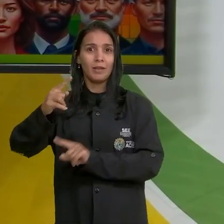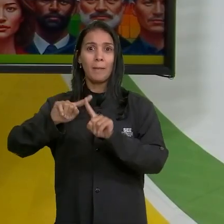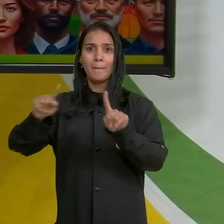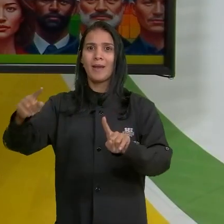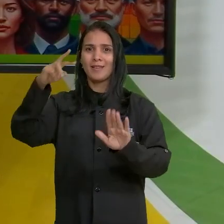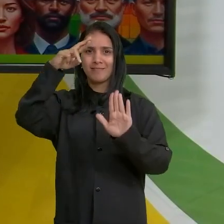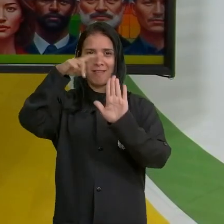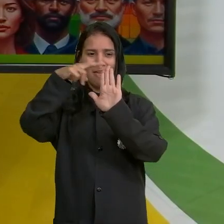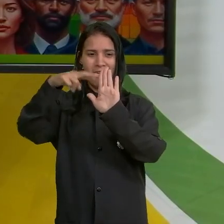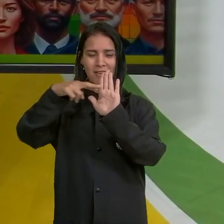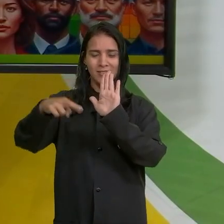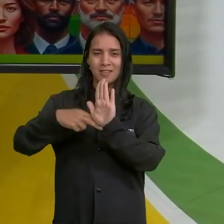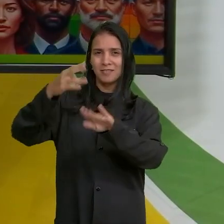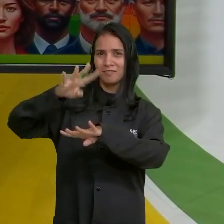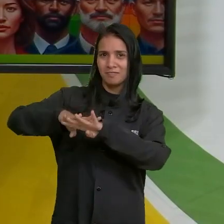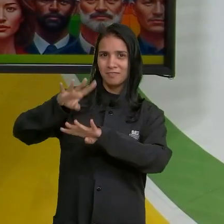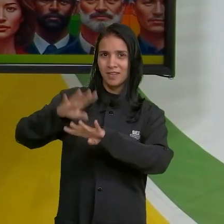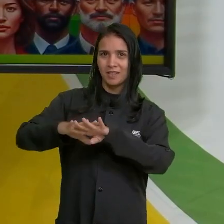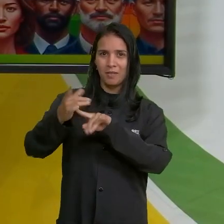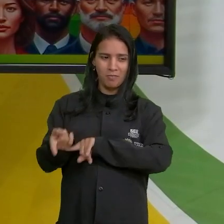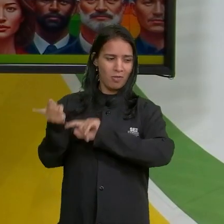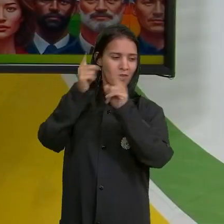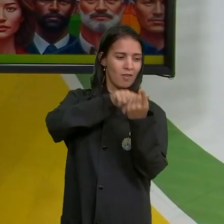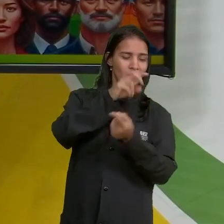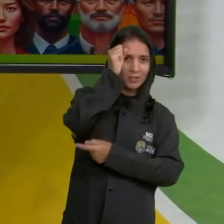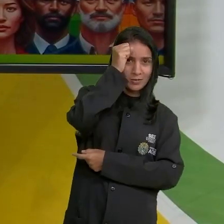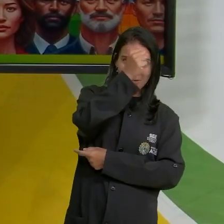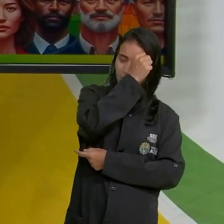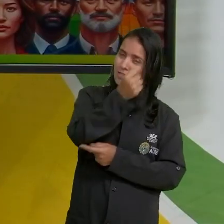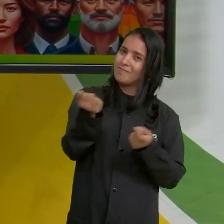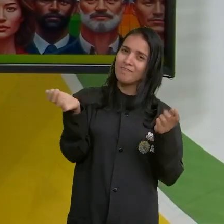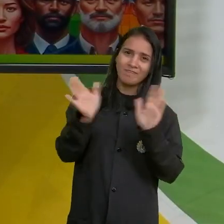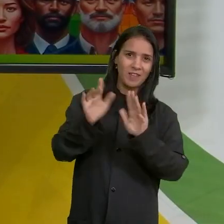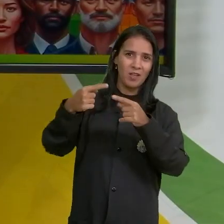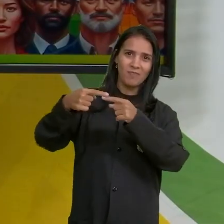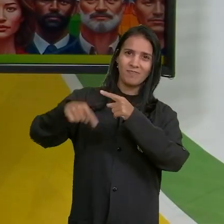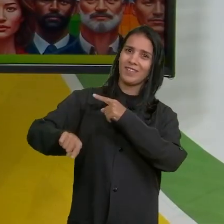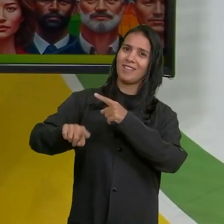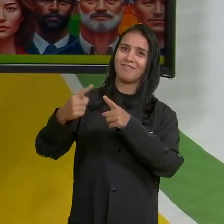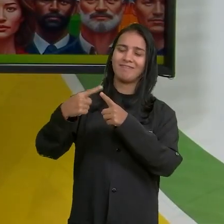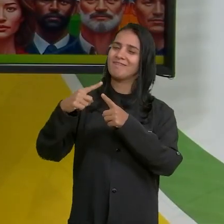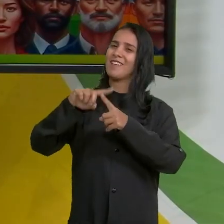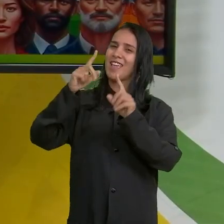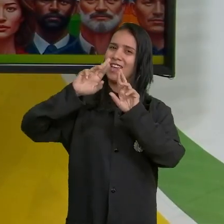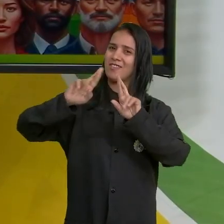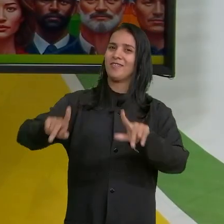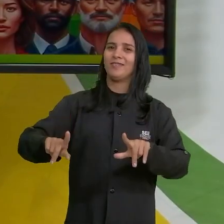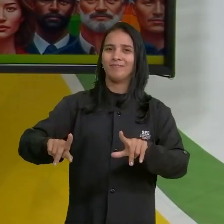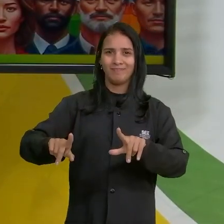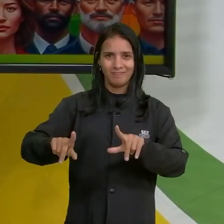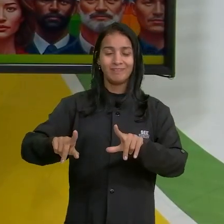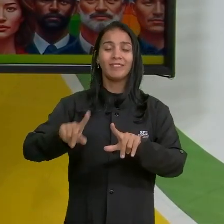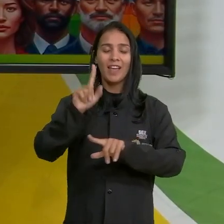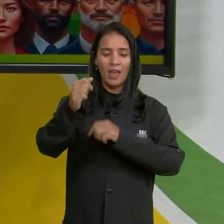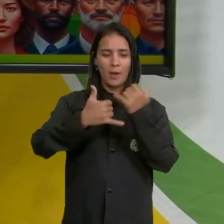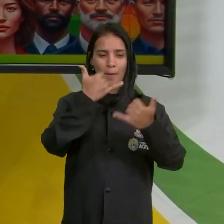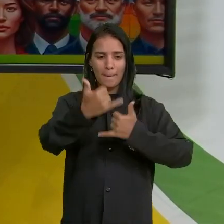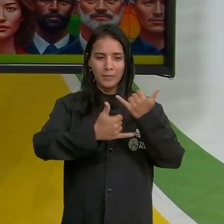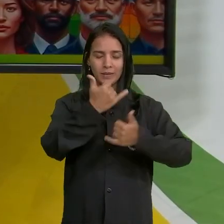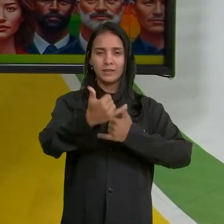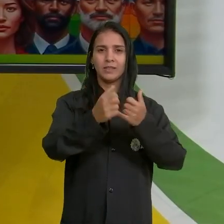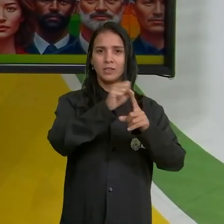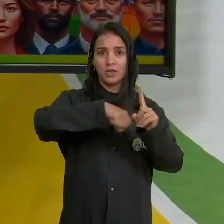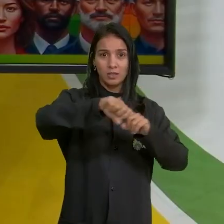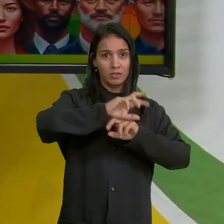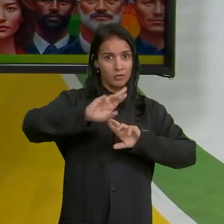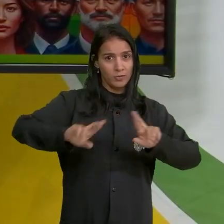ela não se aplica às questões sociológicas ou, por que não dizer, à dinâmica social. Então,